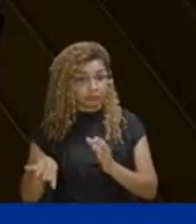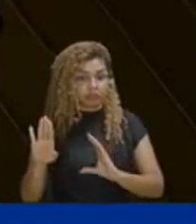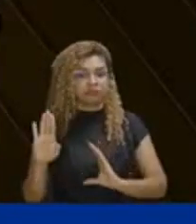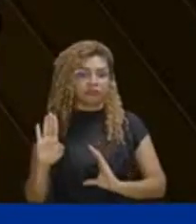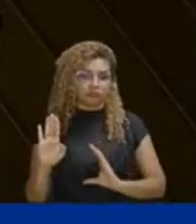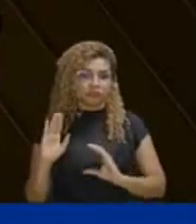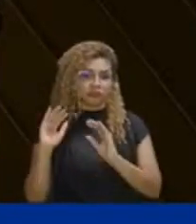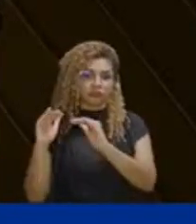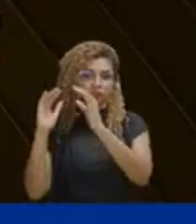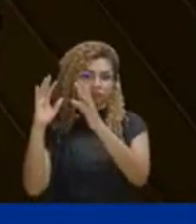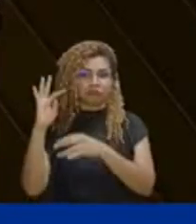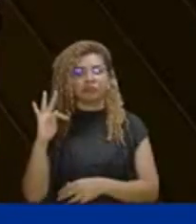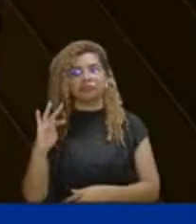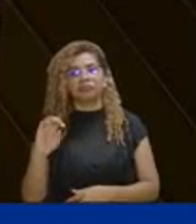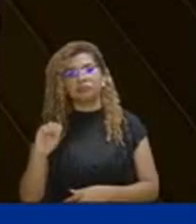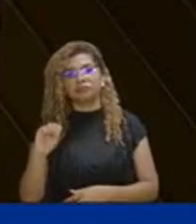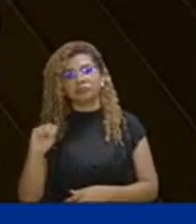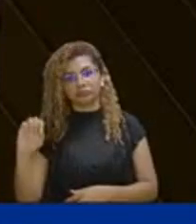superior.